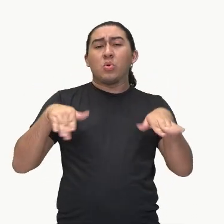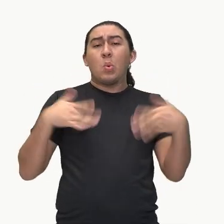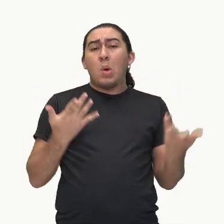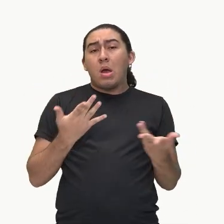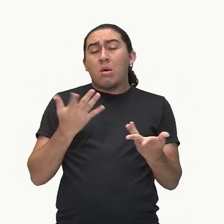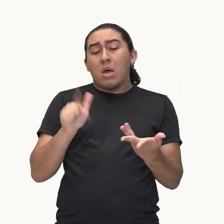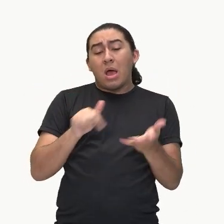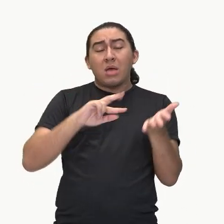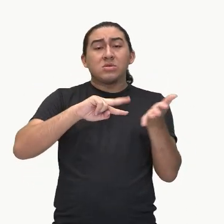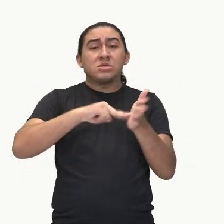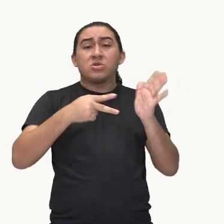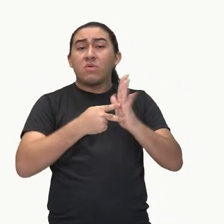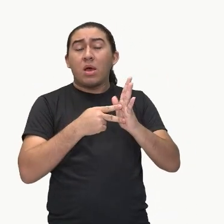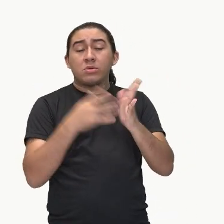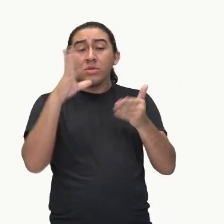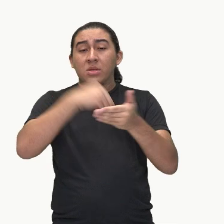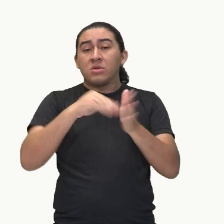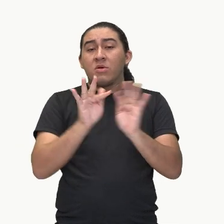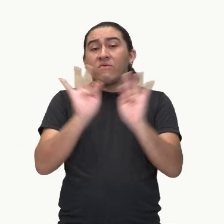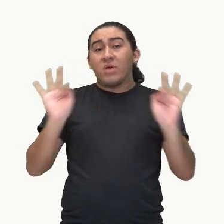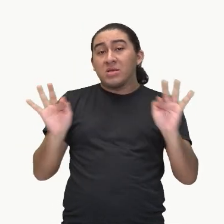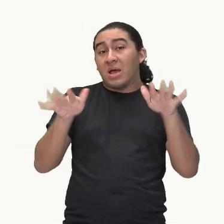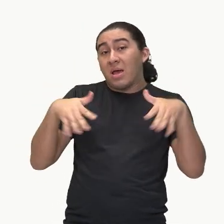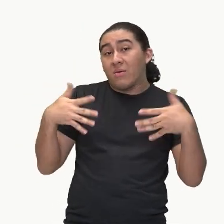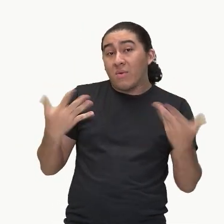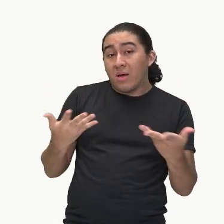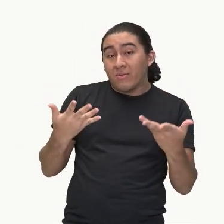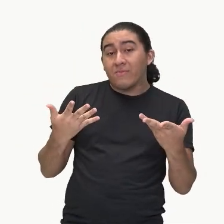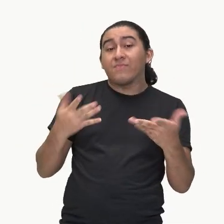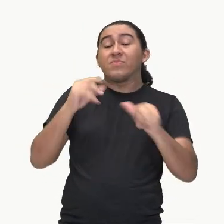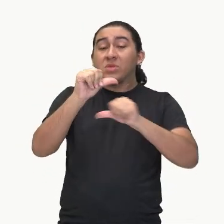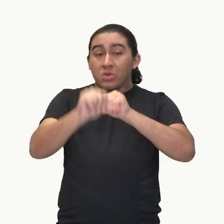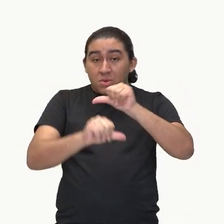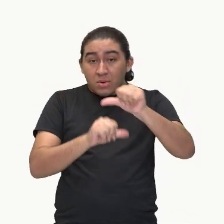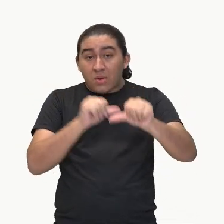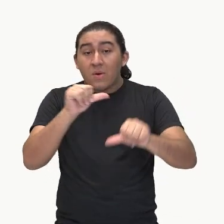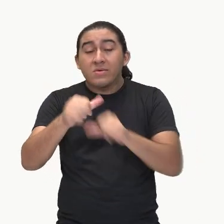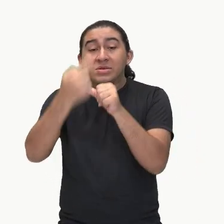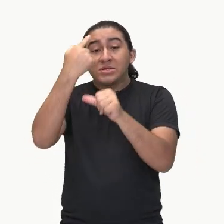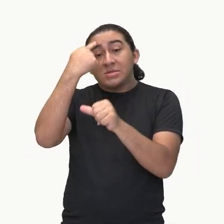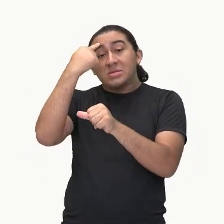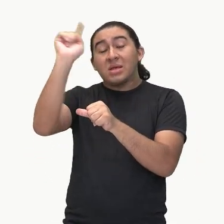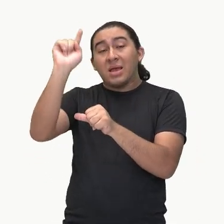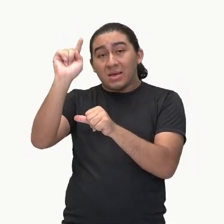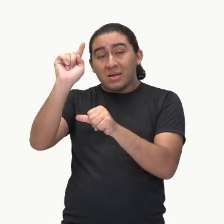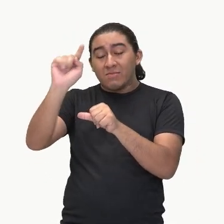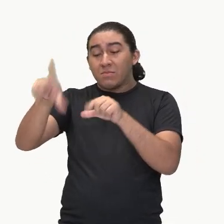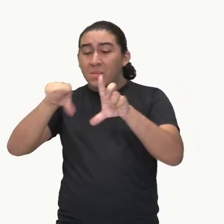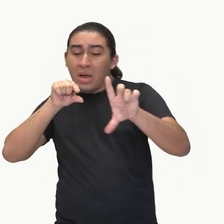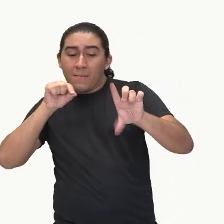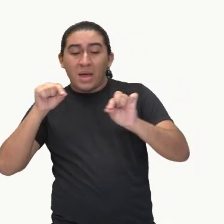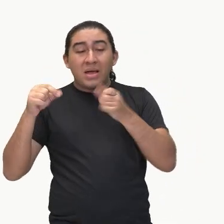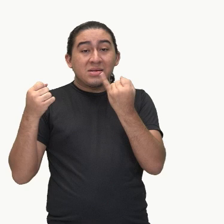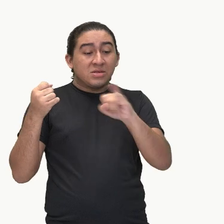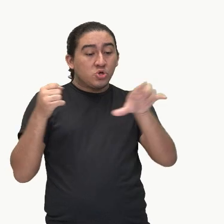de sentido presente aqui? É o da alternância de ideias, em que uma ação exclui a outra, né?